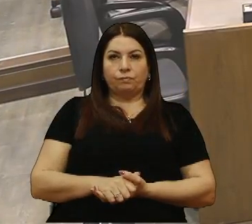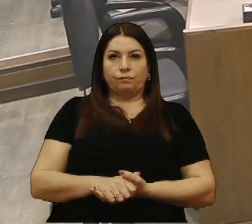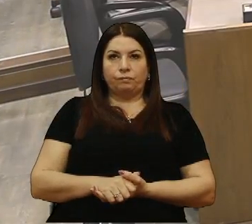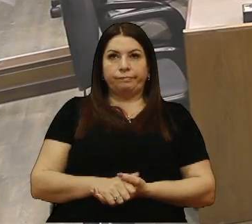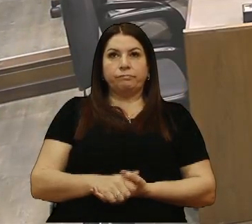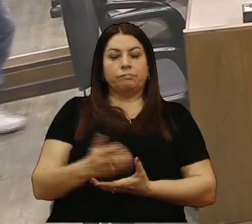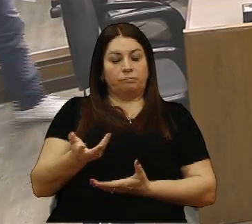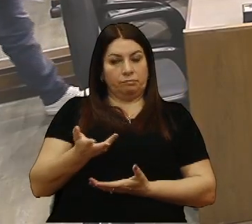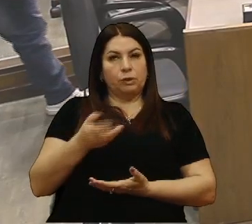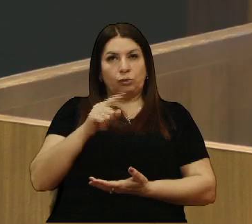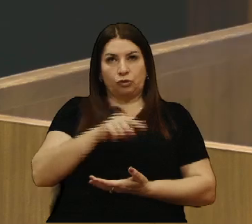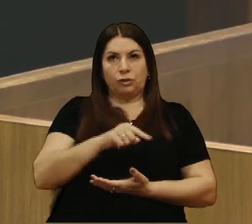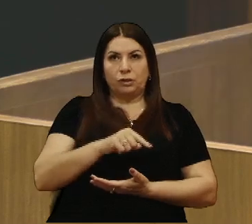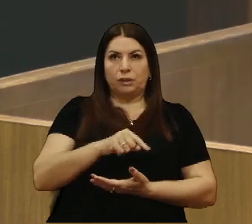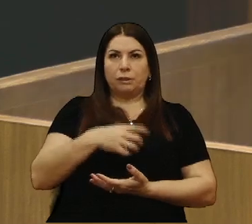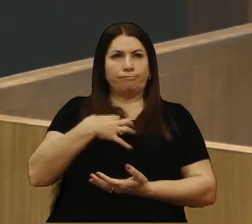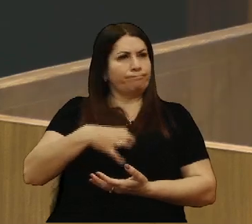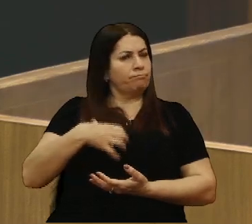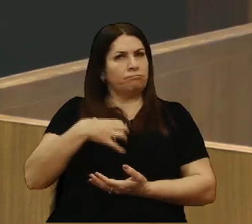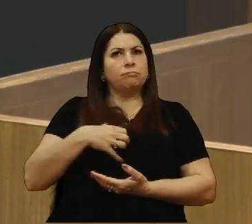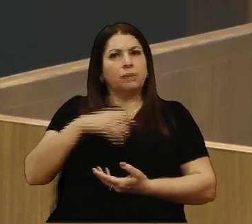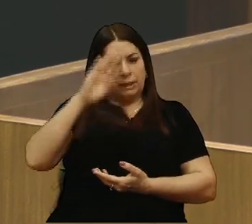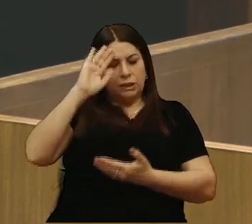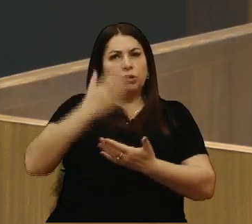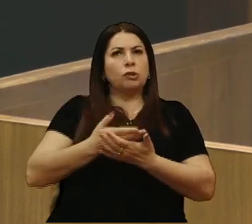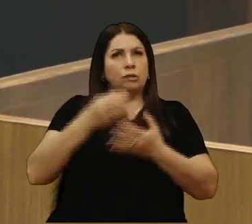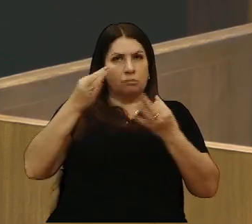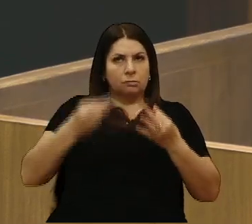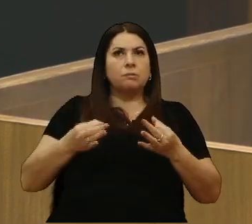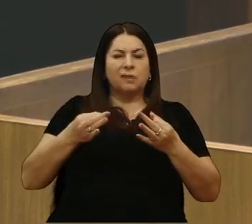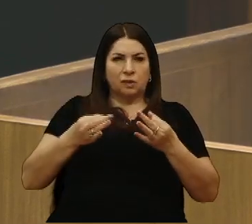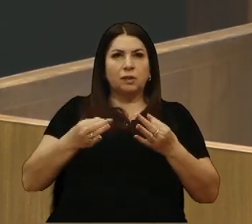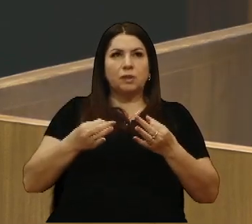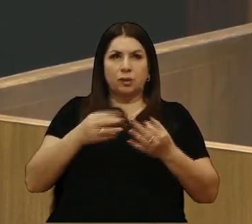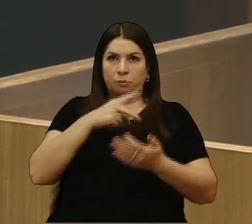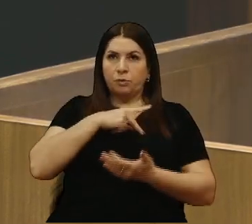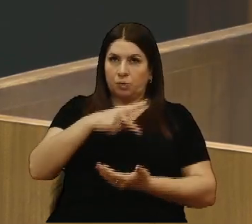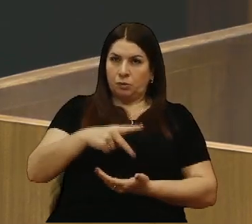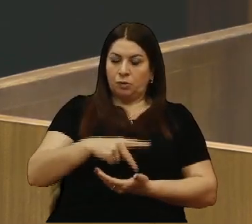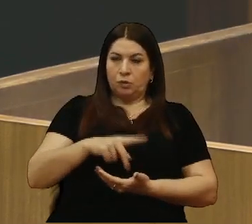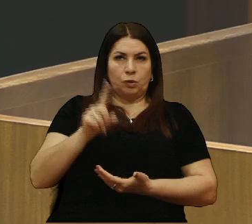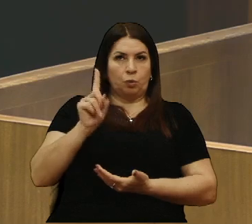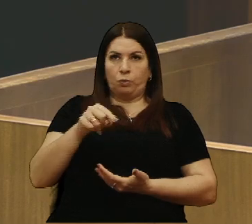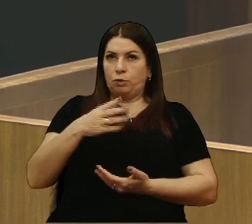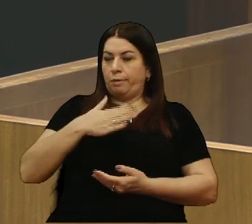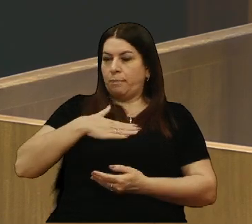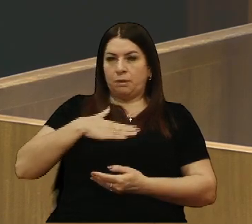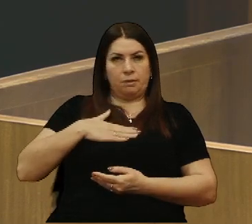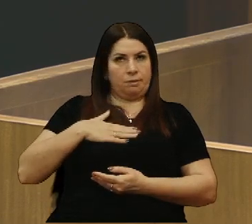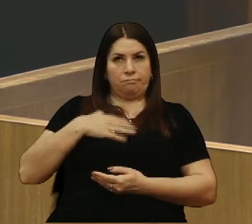Então eu quero deixar aqui a indignação e acredito com certeza, senhor presidente, que não é só a minha